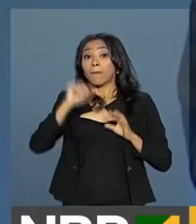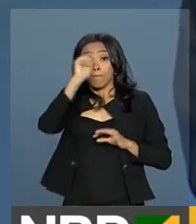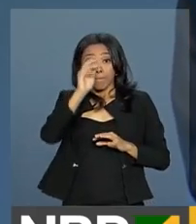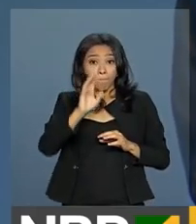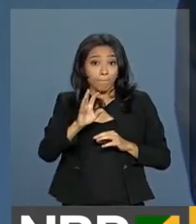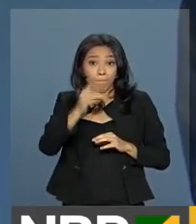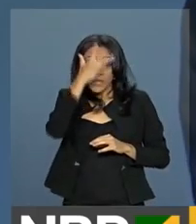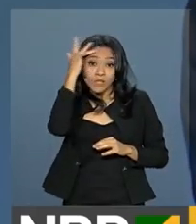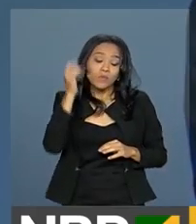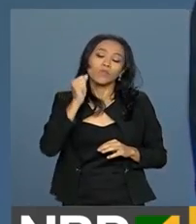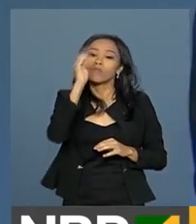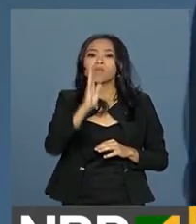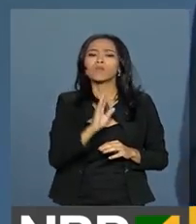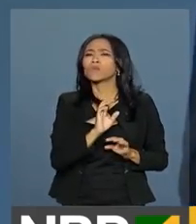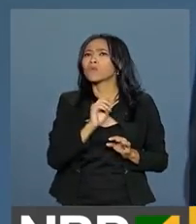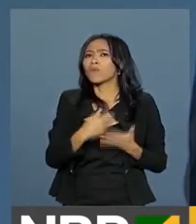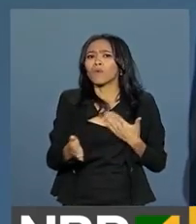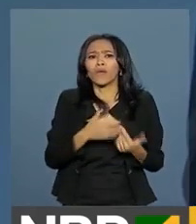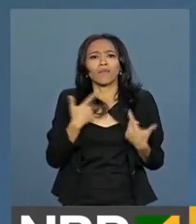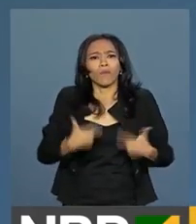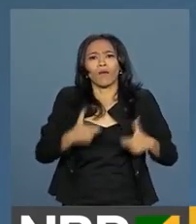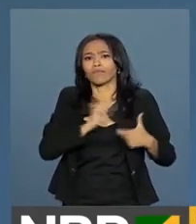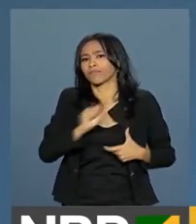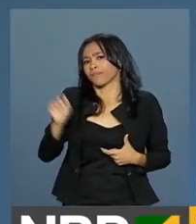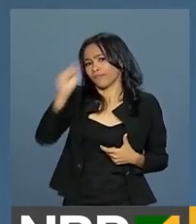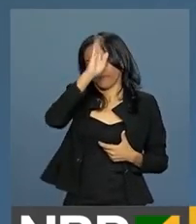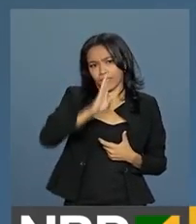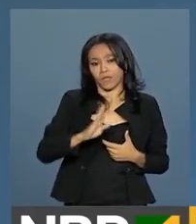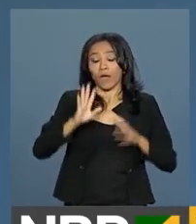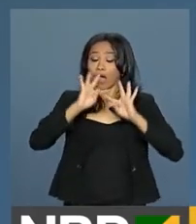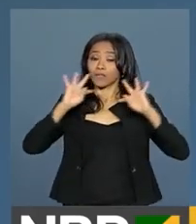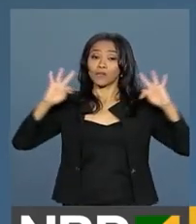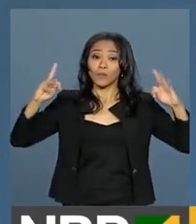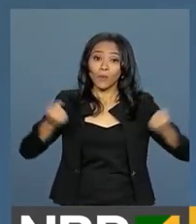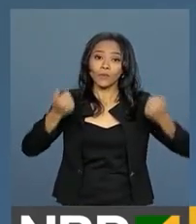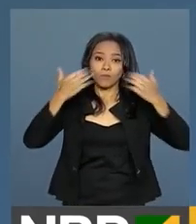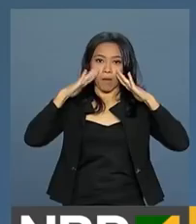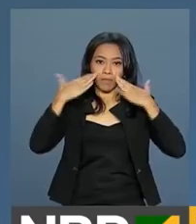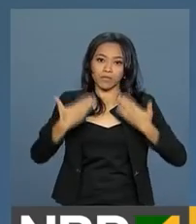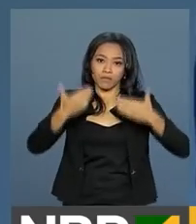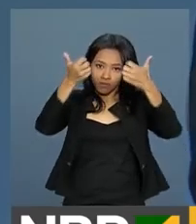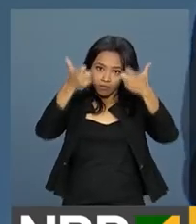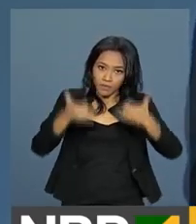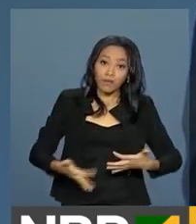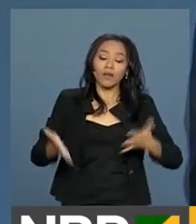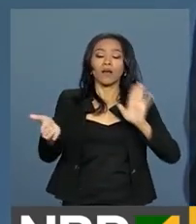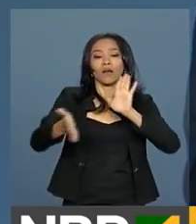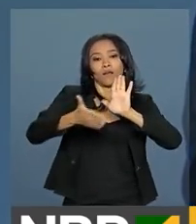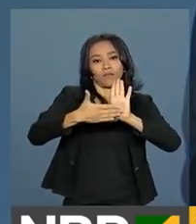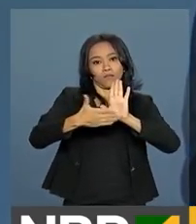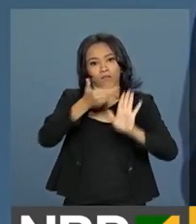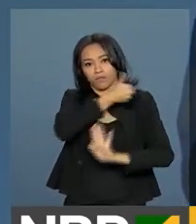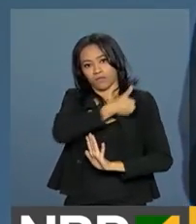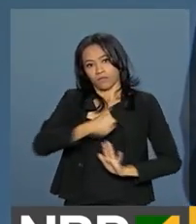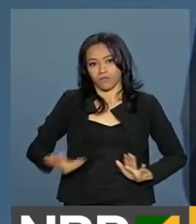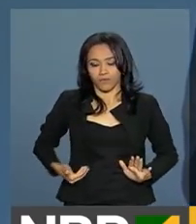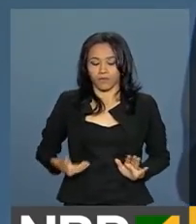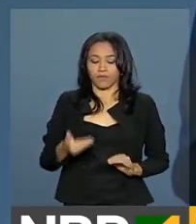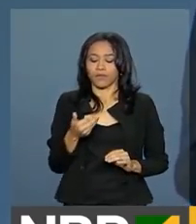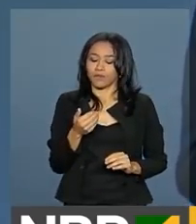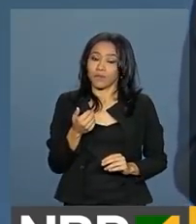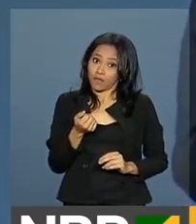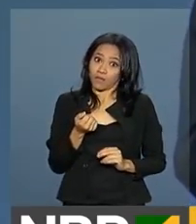tendências políticas a todos explicamos a proposta do governo e de todos vejam como